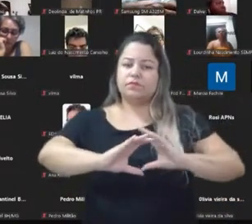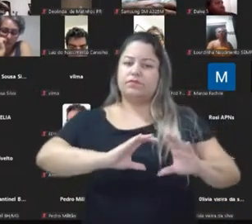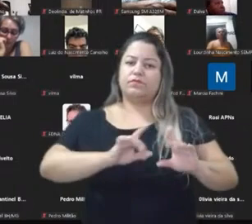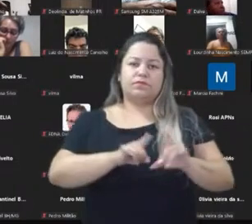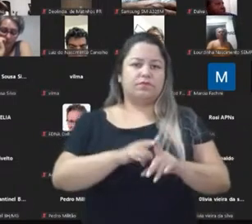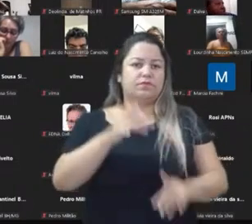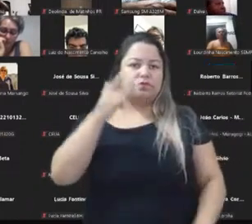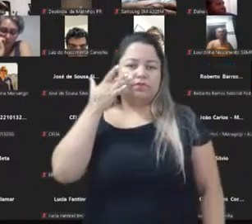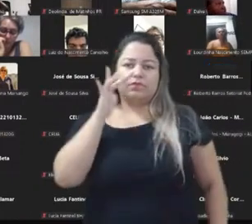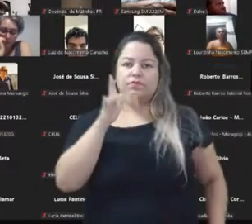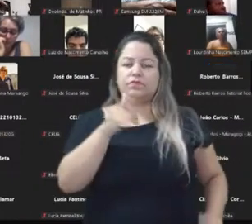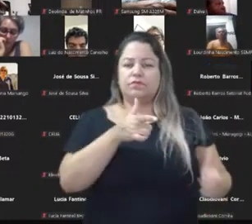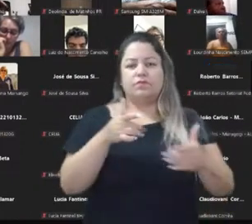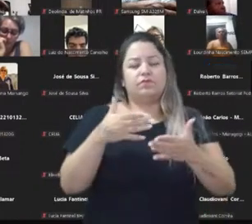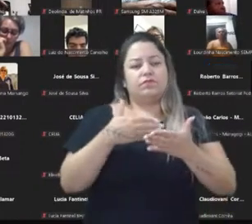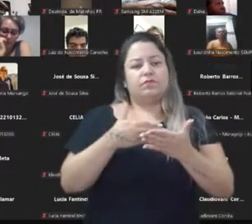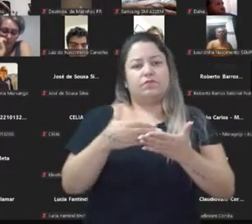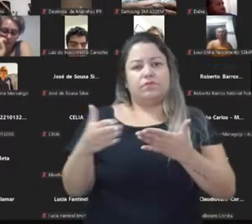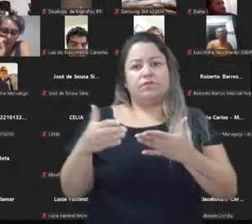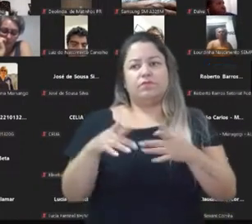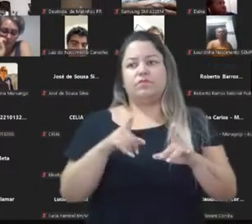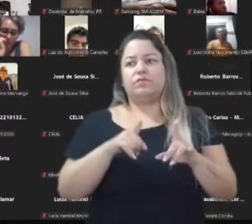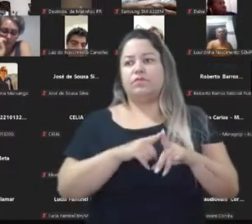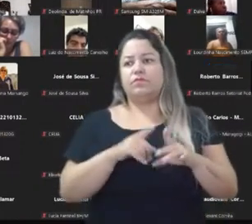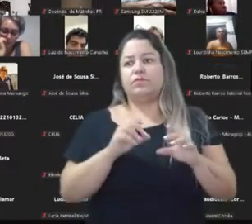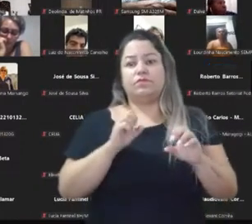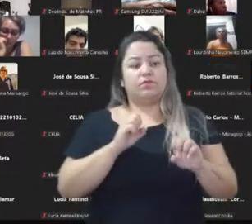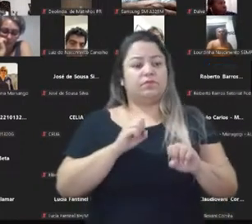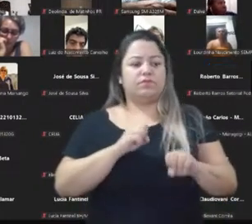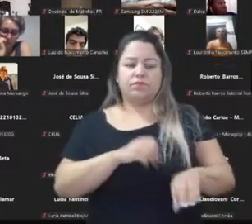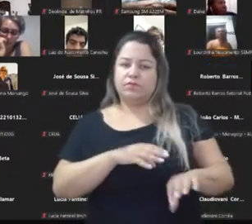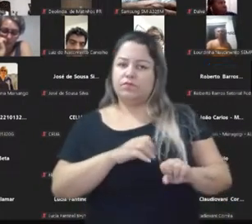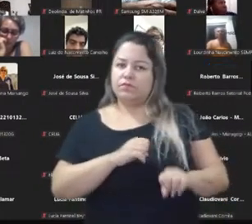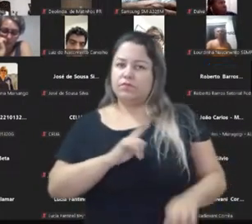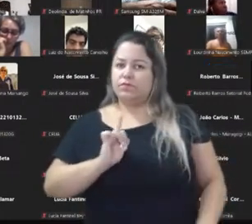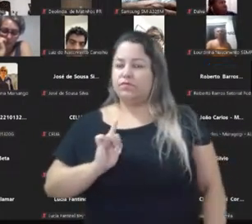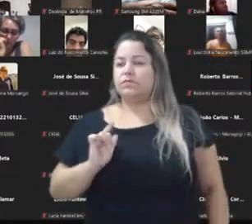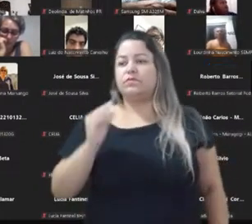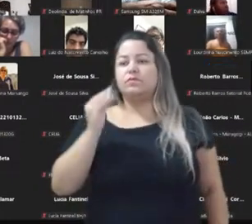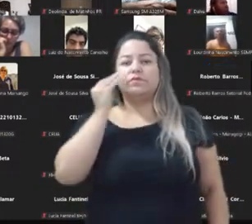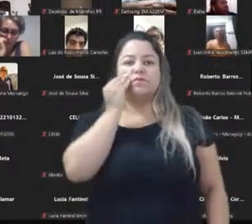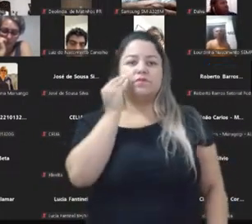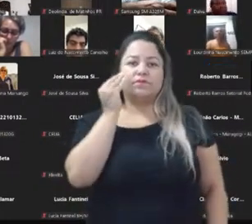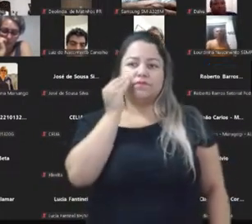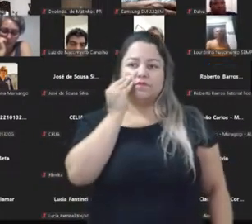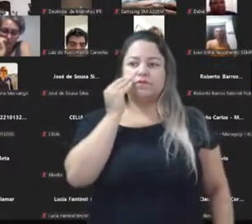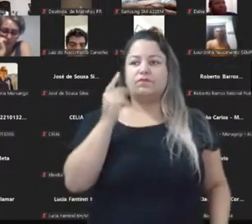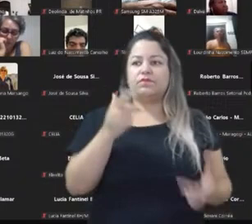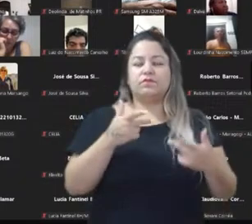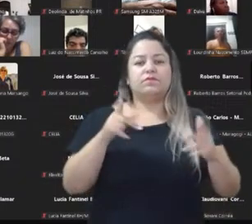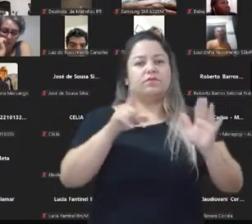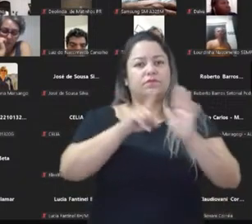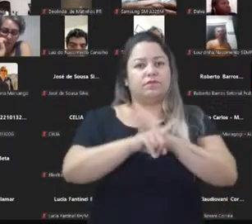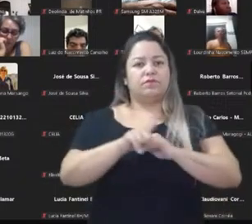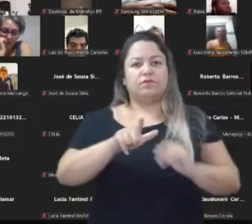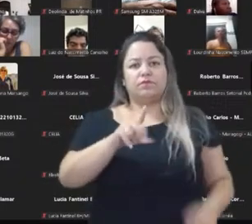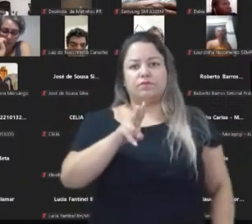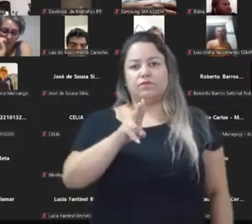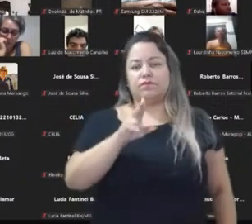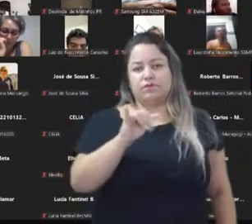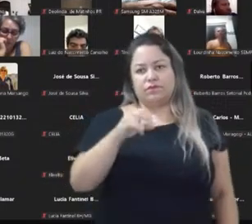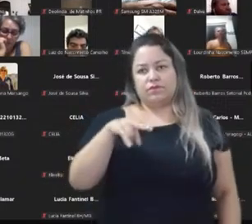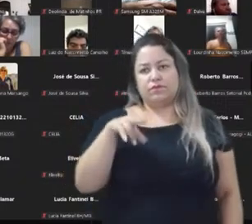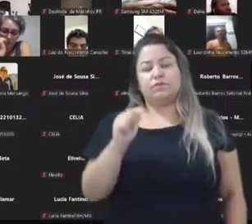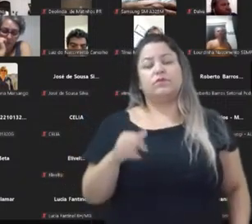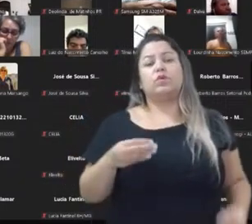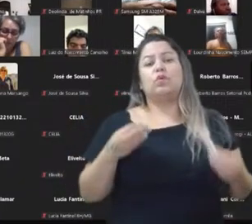não sabem por onde começar e às vezes se viram na formação e tentam fazer de alguma forma eu gostaria de fazer uma pergunta para você Ana Flávia Como que você